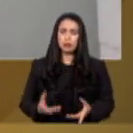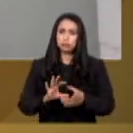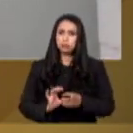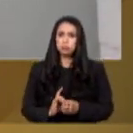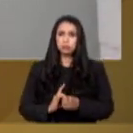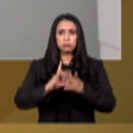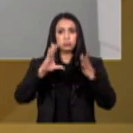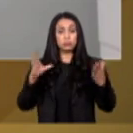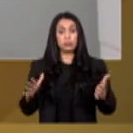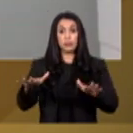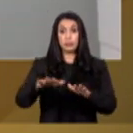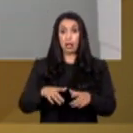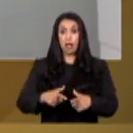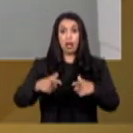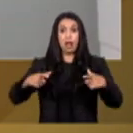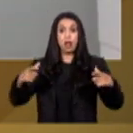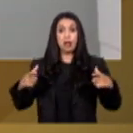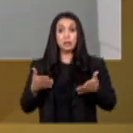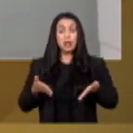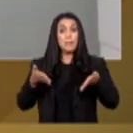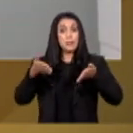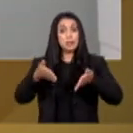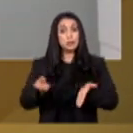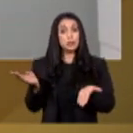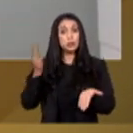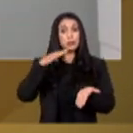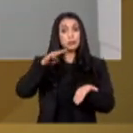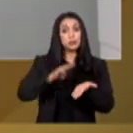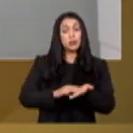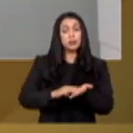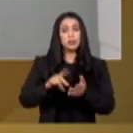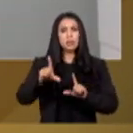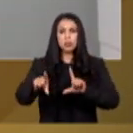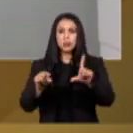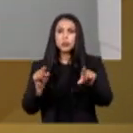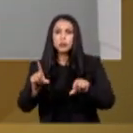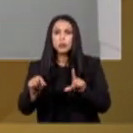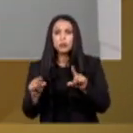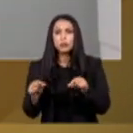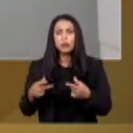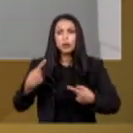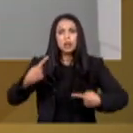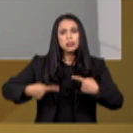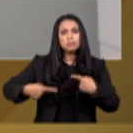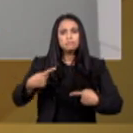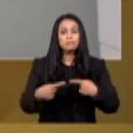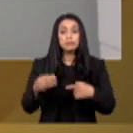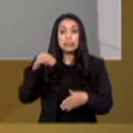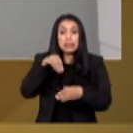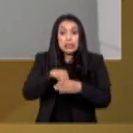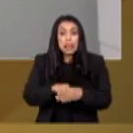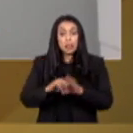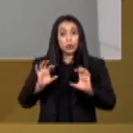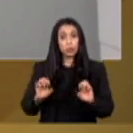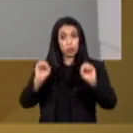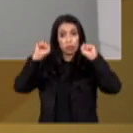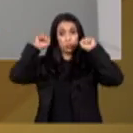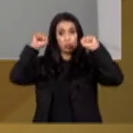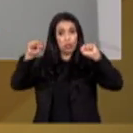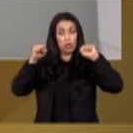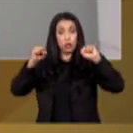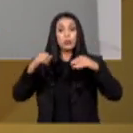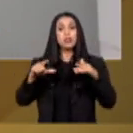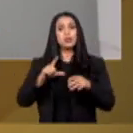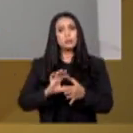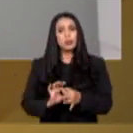de modo a ampliar e muitas e pernas tribunal e sobretudo